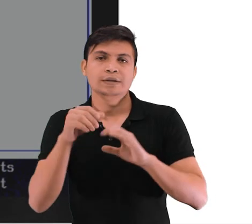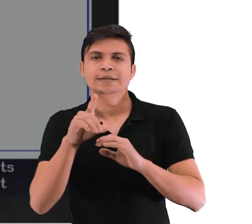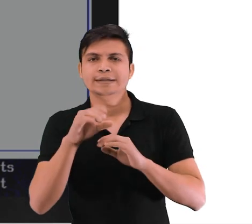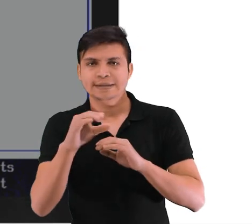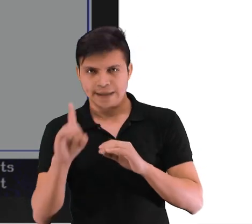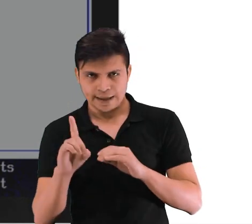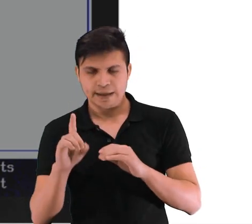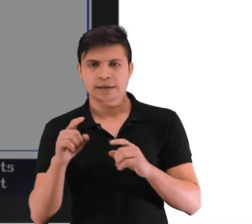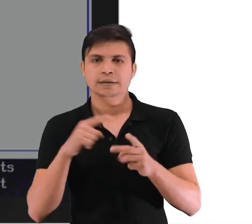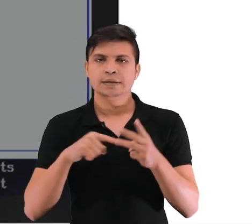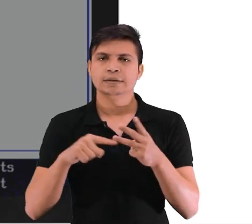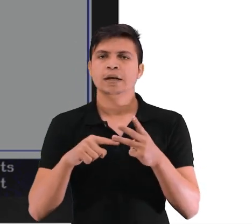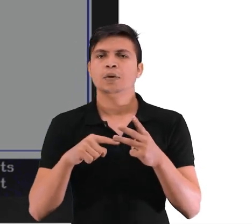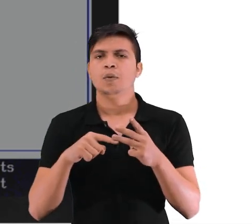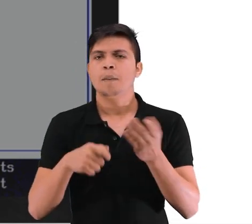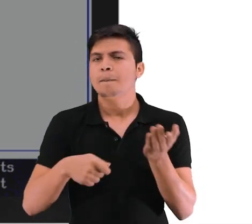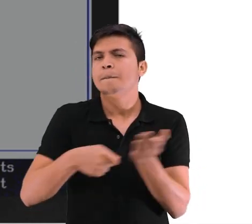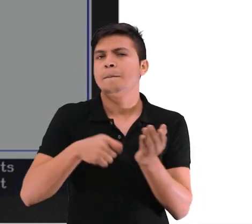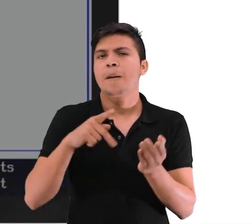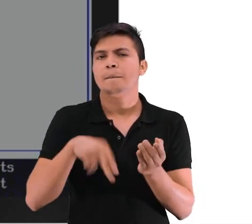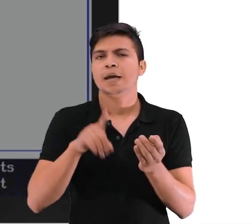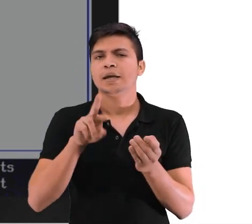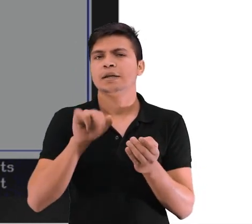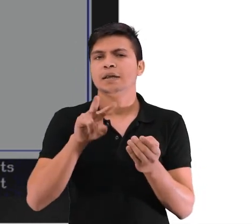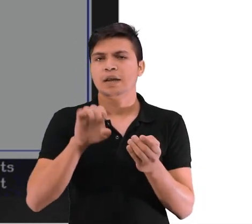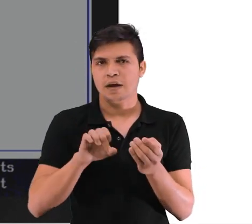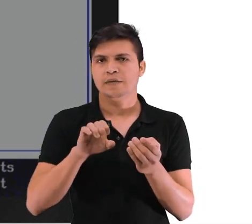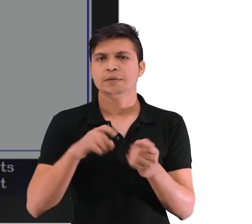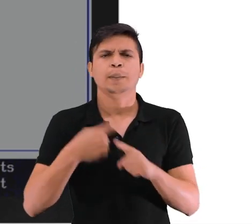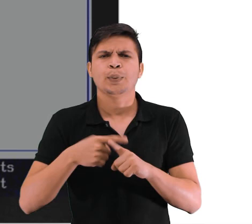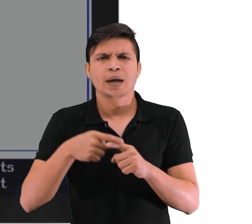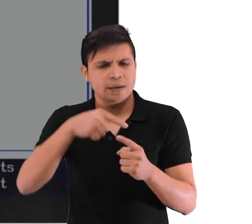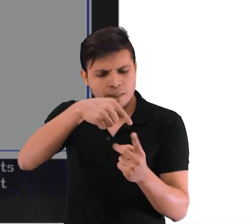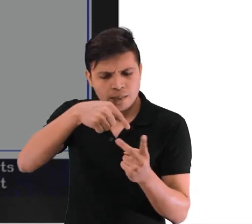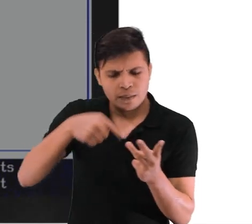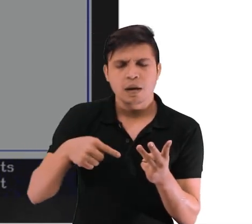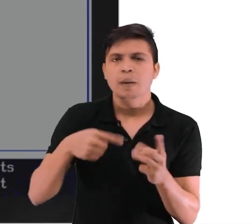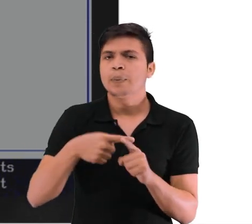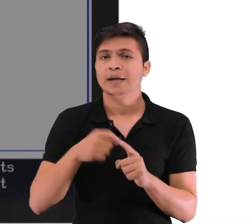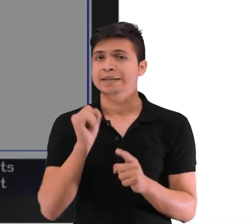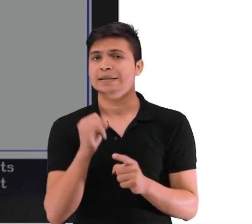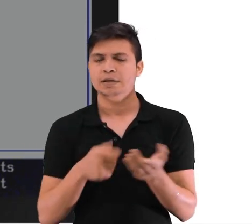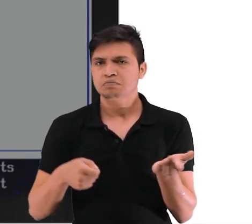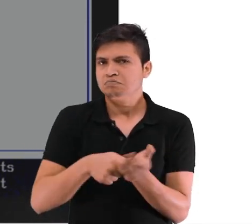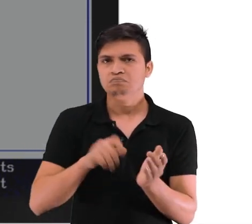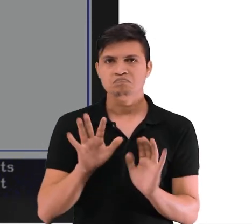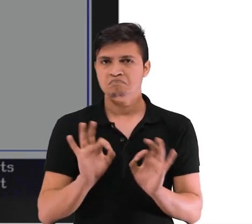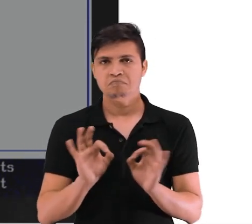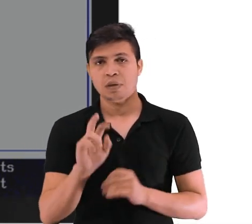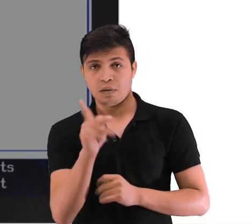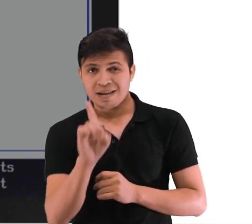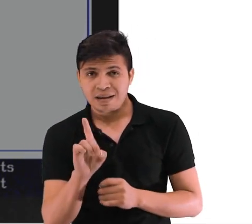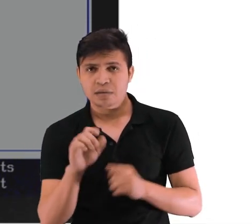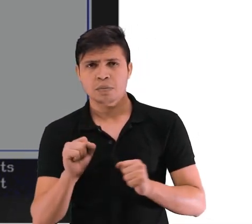terceiro pendrive. Por que essa sequência? Caso ele não localize o HD, ele vai tentar dar o boot pela próxima,